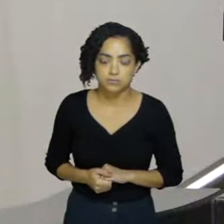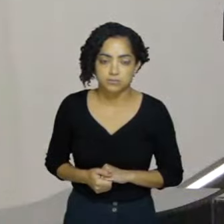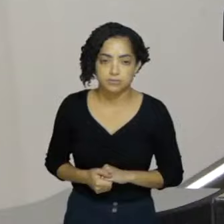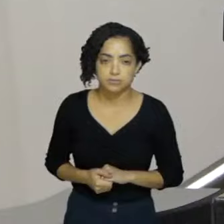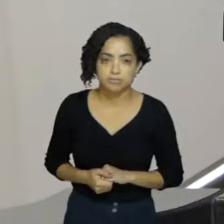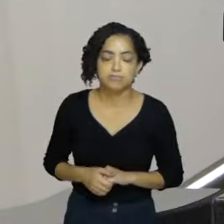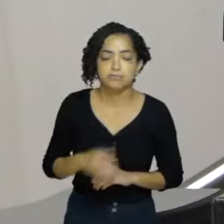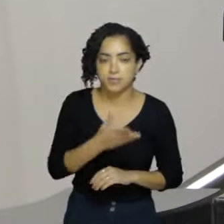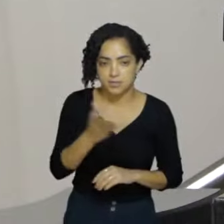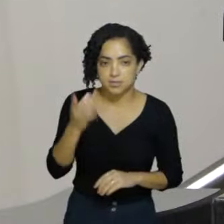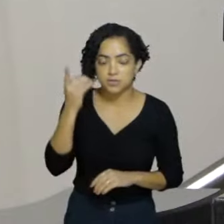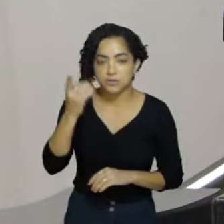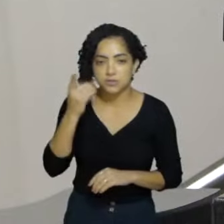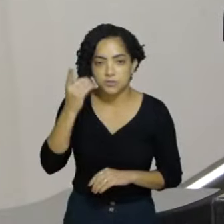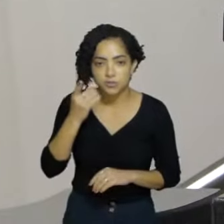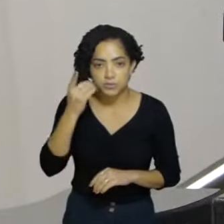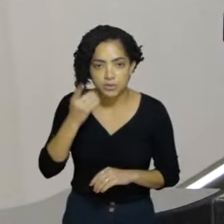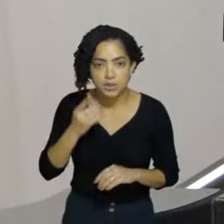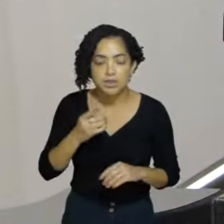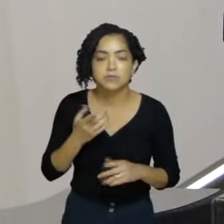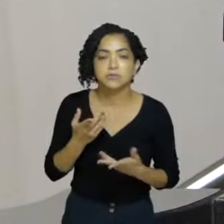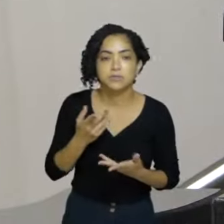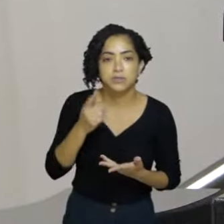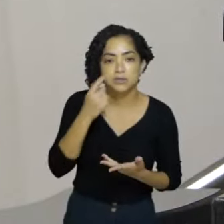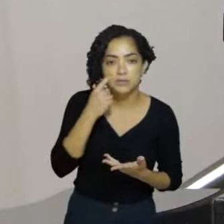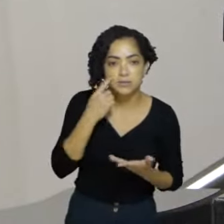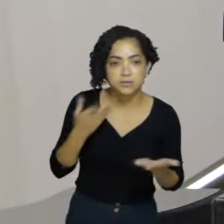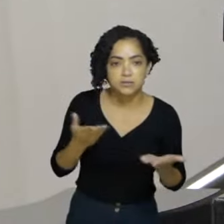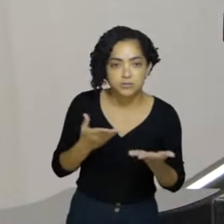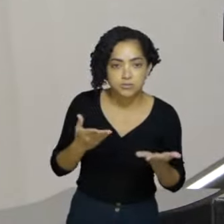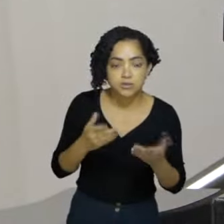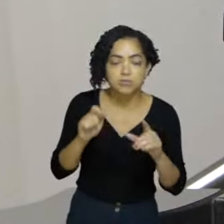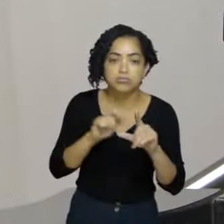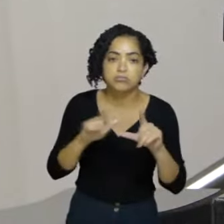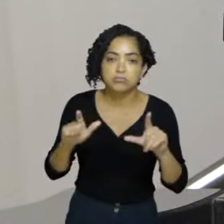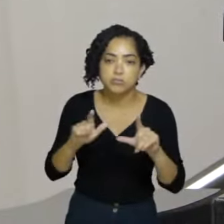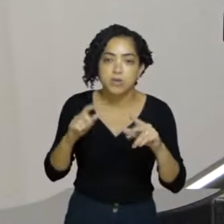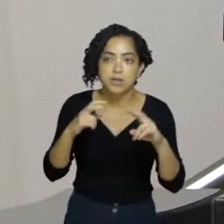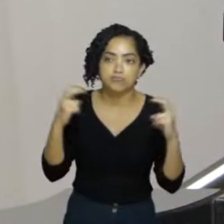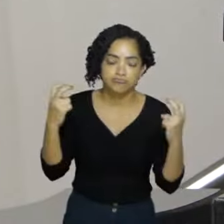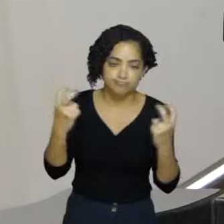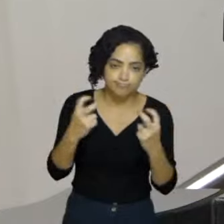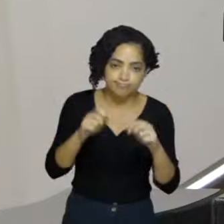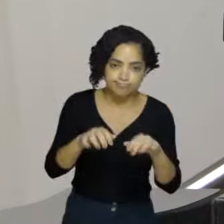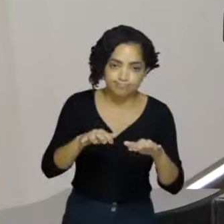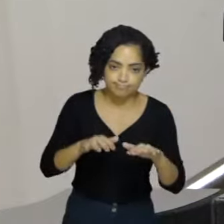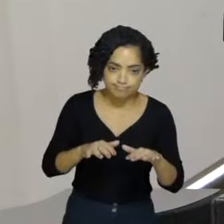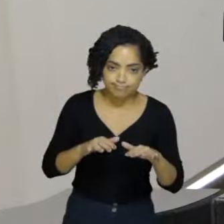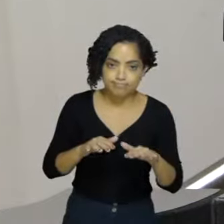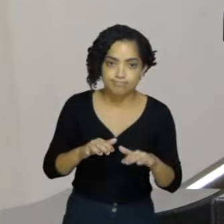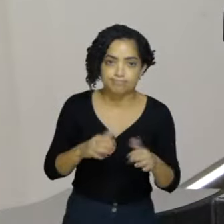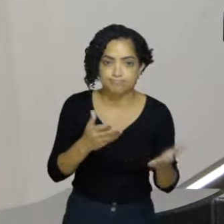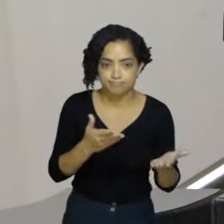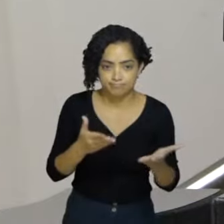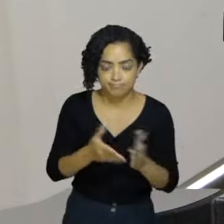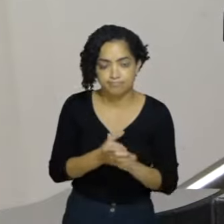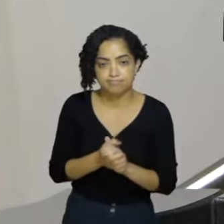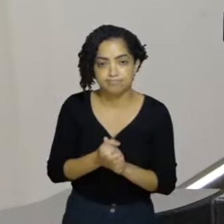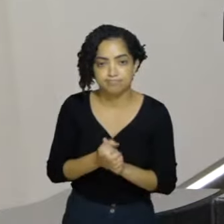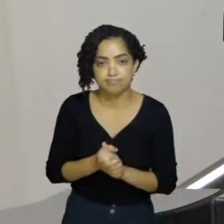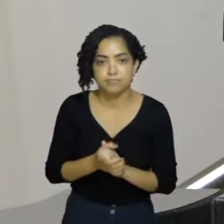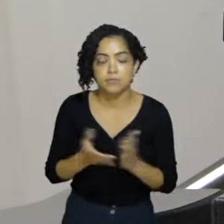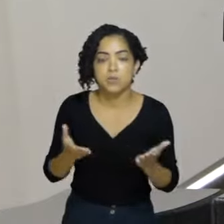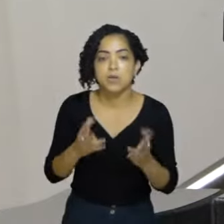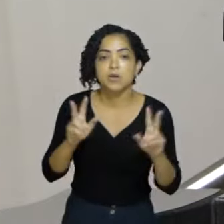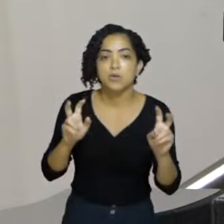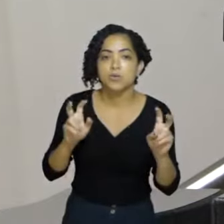Senhores deputados, cidadão catarinense que nos assiste de casa, aqueles que nos acompanham aqui na galeria também, sintam-se todos cumprimentados. E o assunto que me